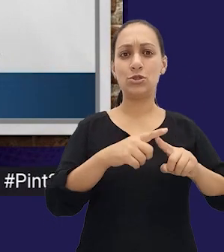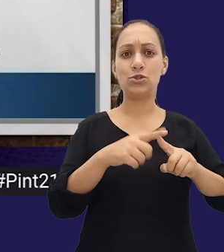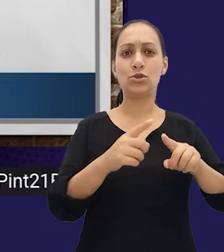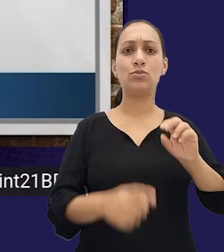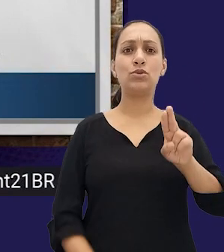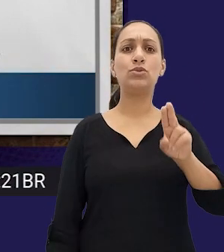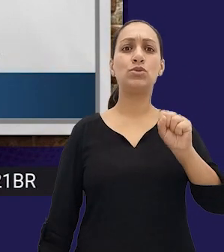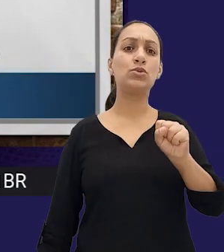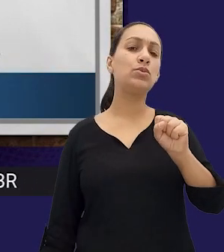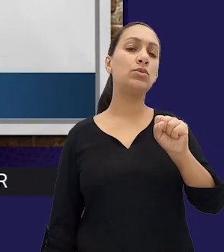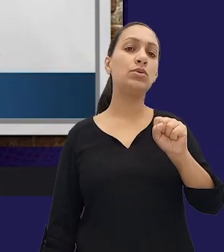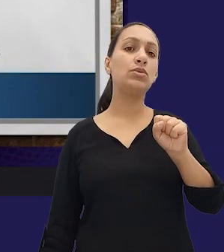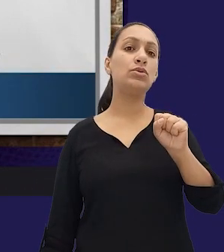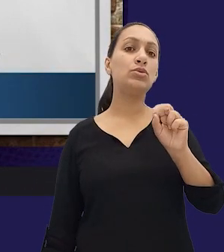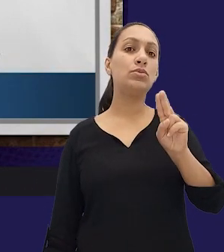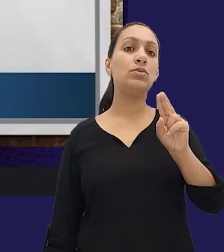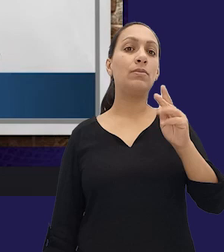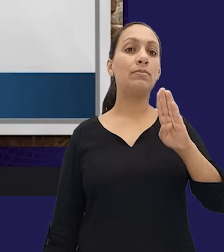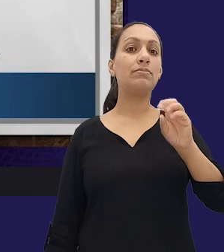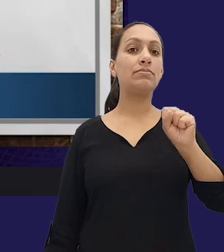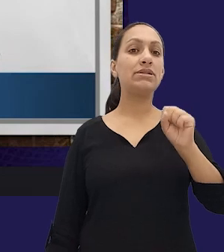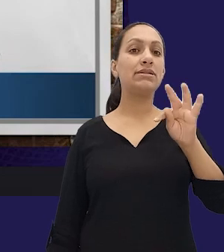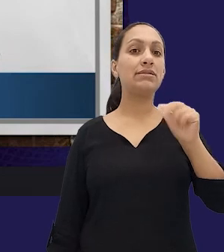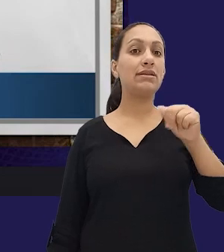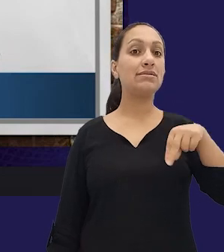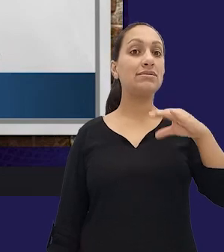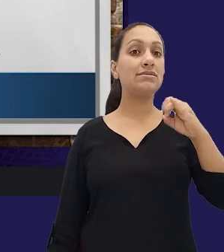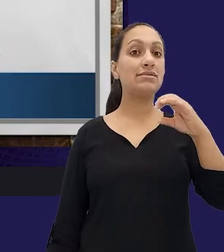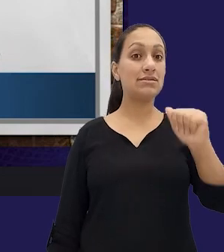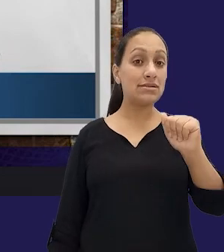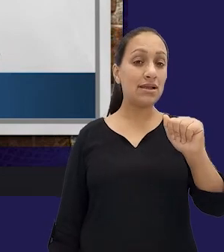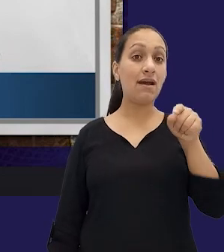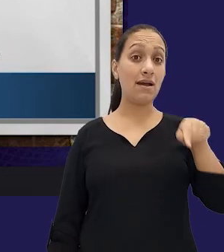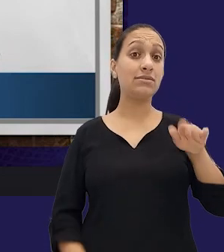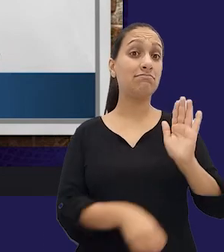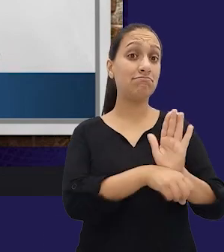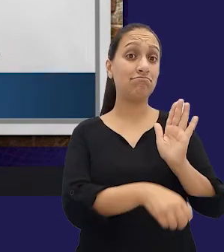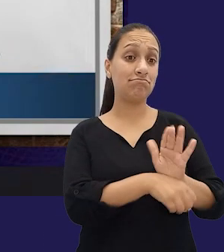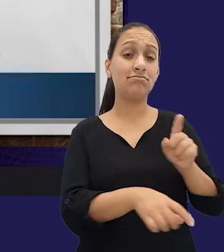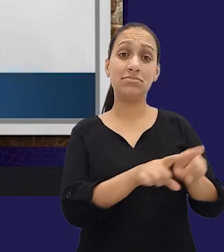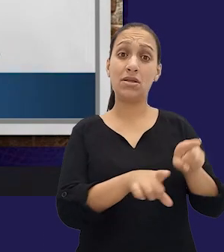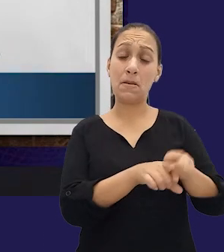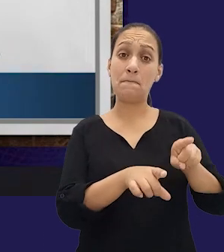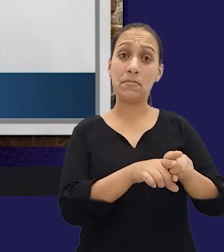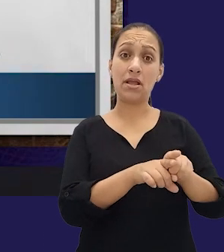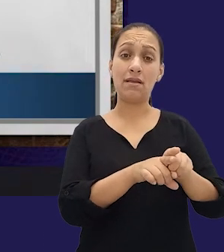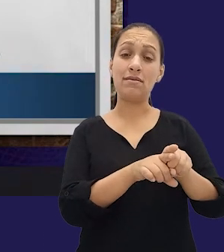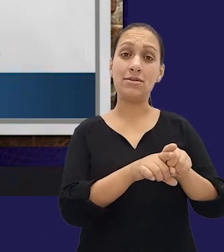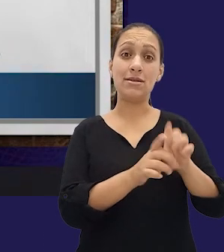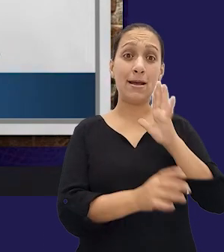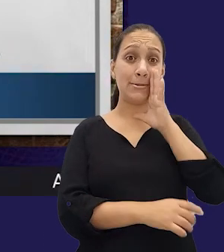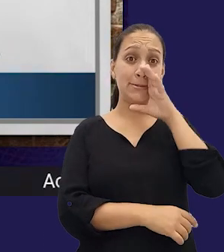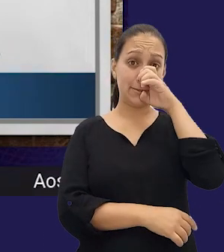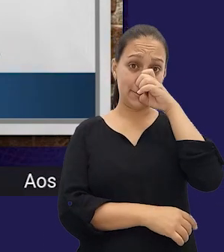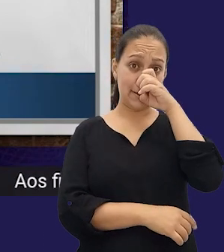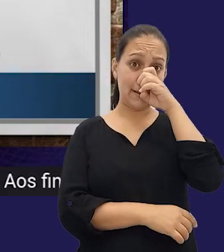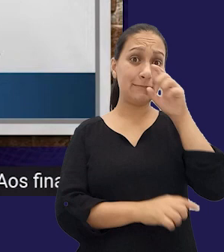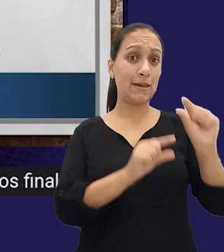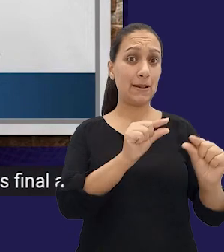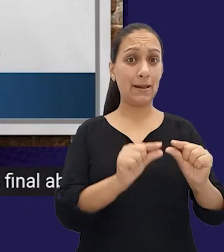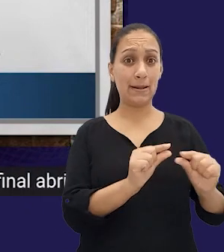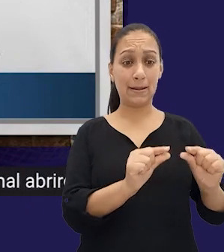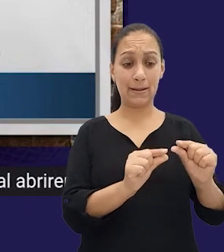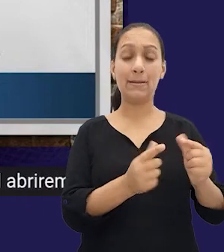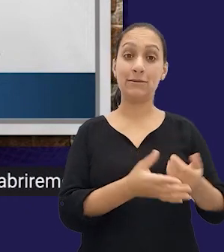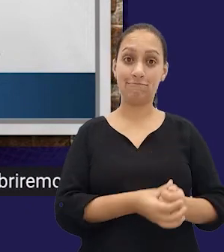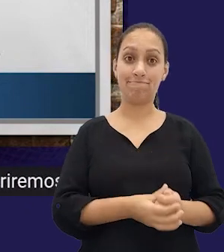isso também vai contribuir para uma seleção de micro-organismos resistentes, certo? Então, assim,